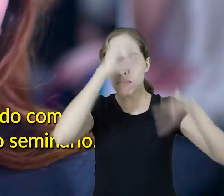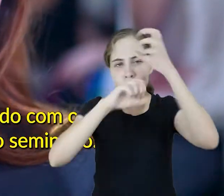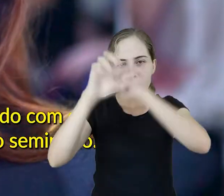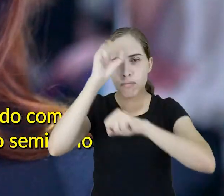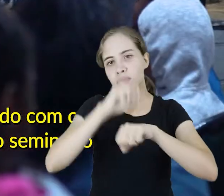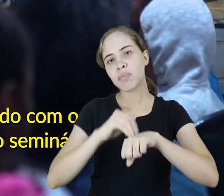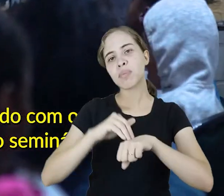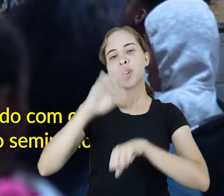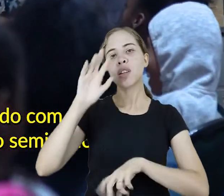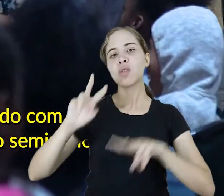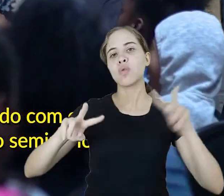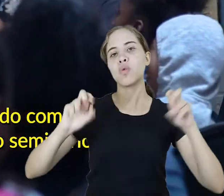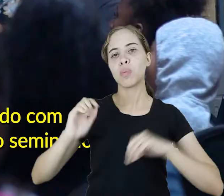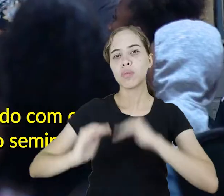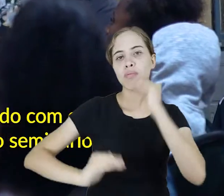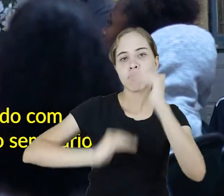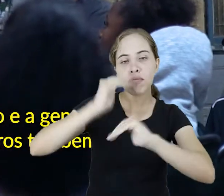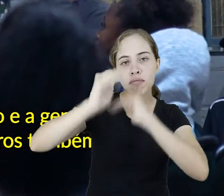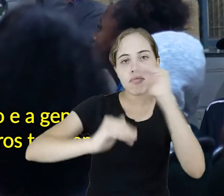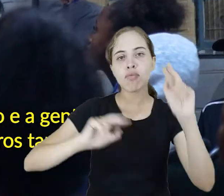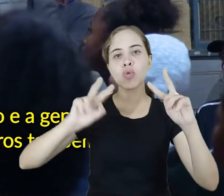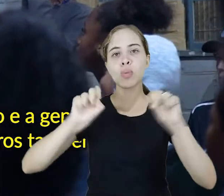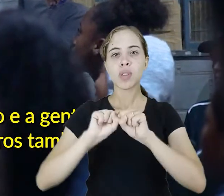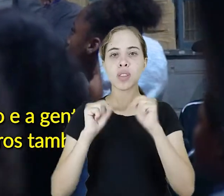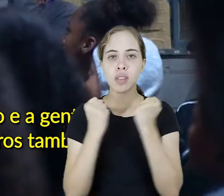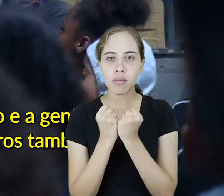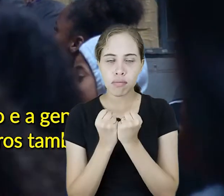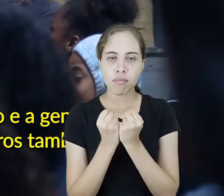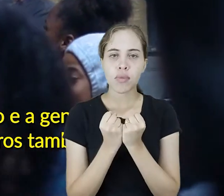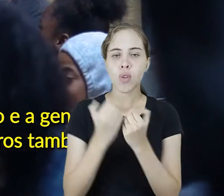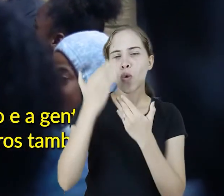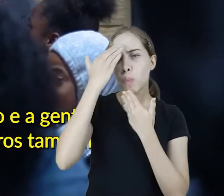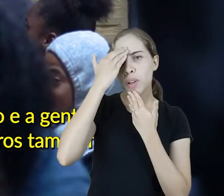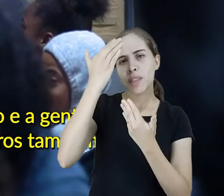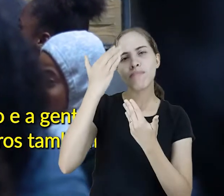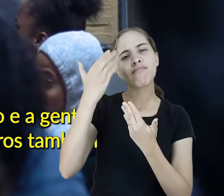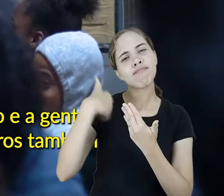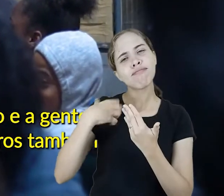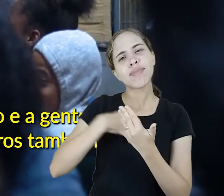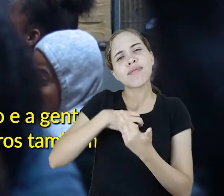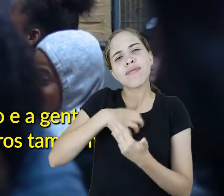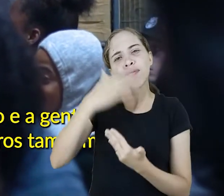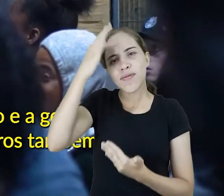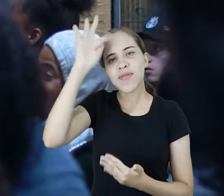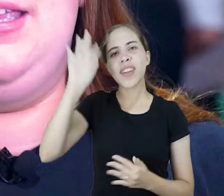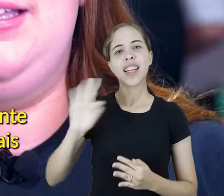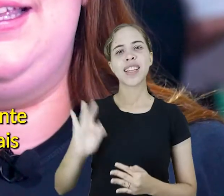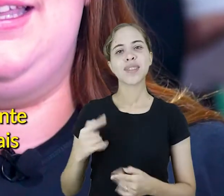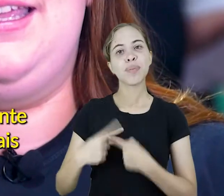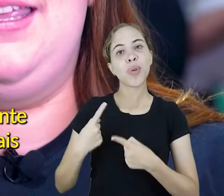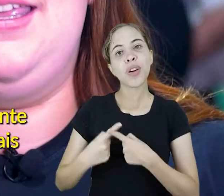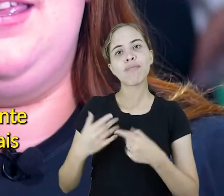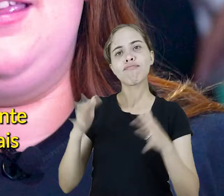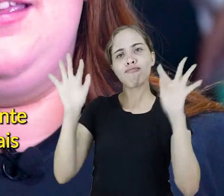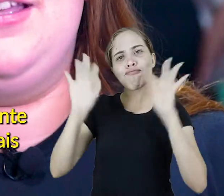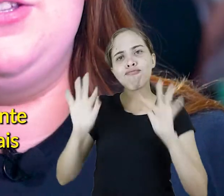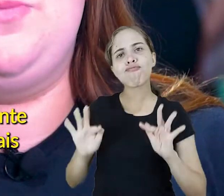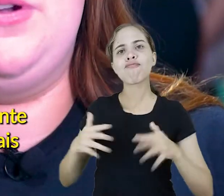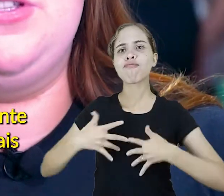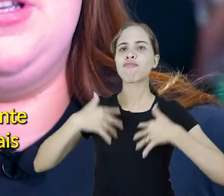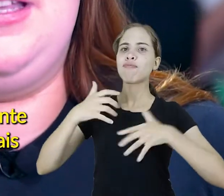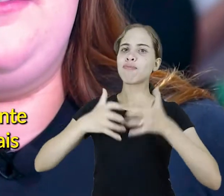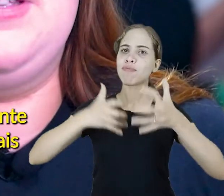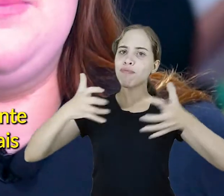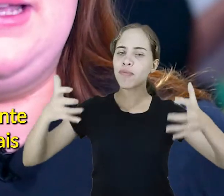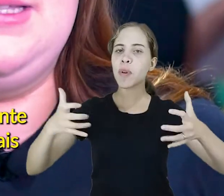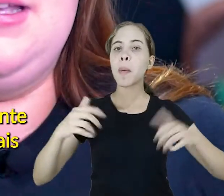os nossos desenvolvimentos, né, no seminário. Gratificante ver crescendo e a gente aprendendo uns com os outros também. E entender que a gente